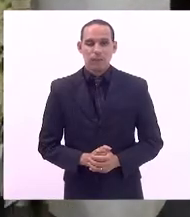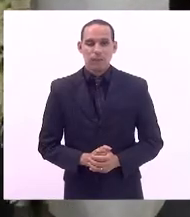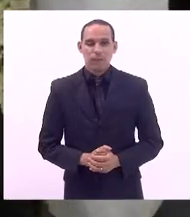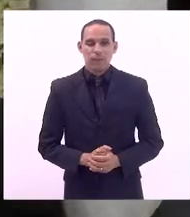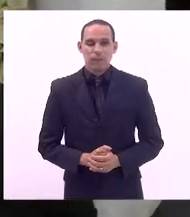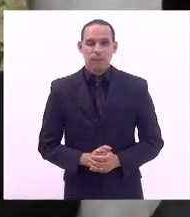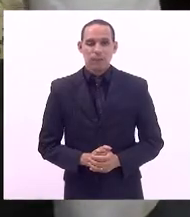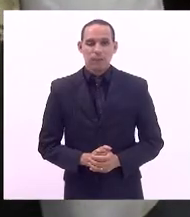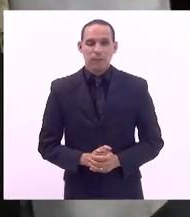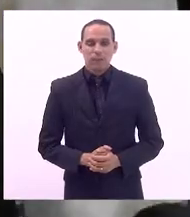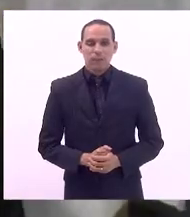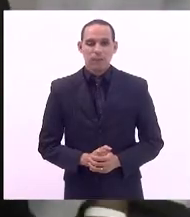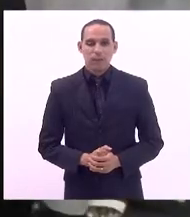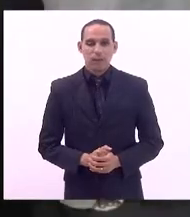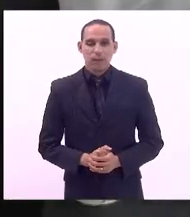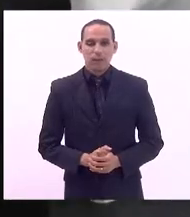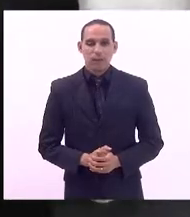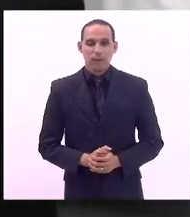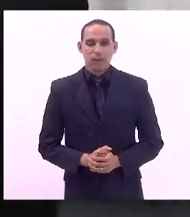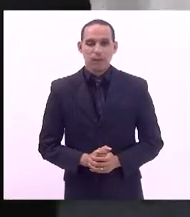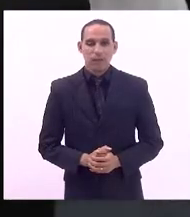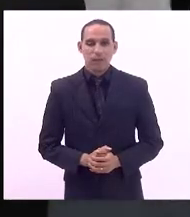E aí